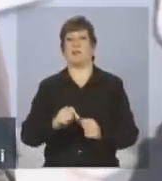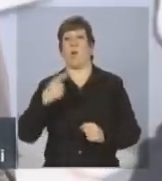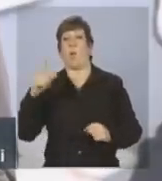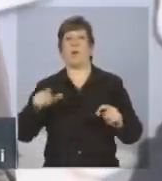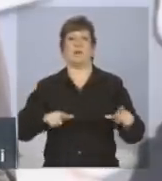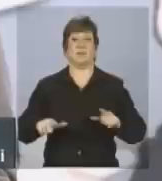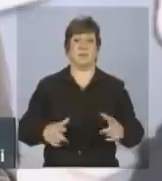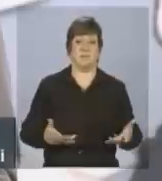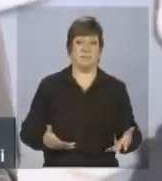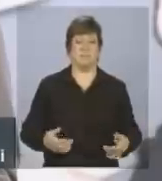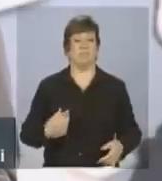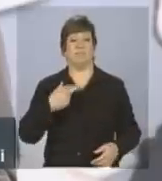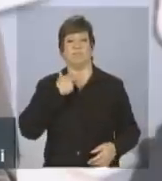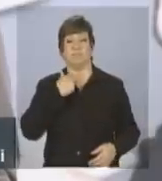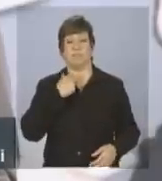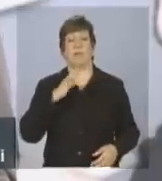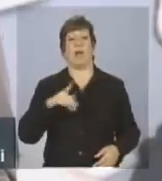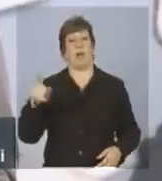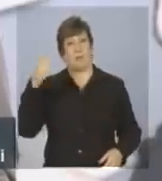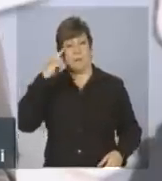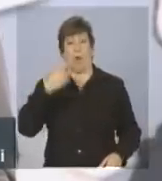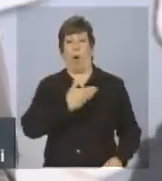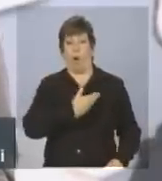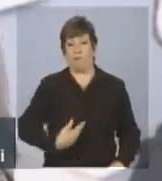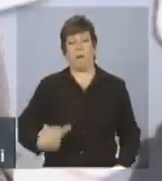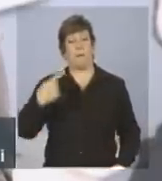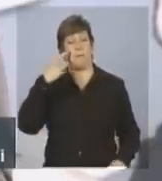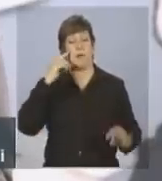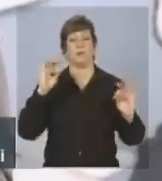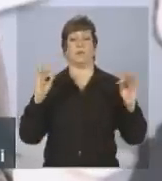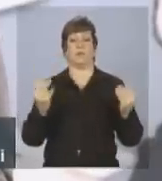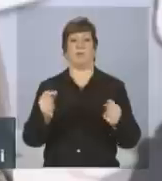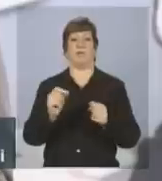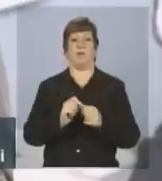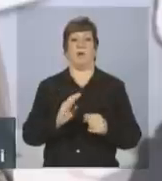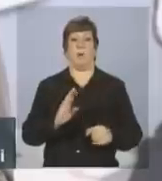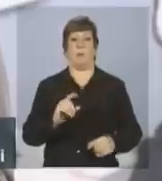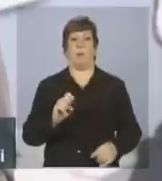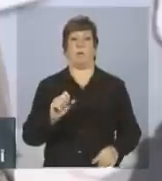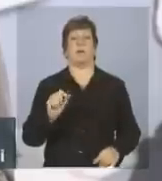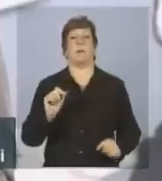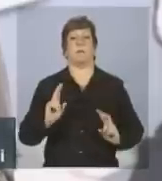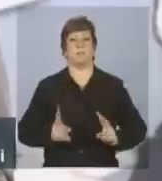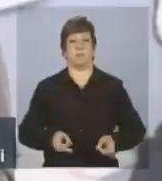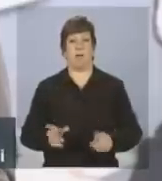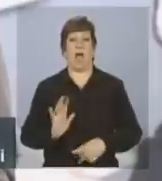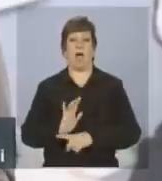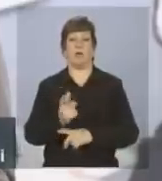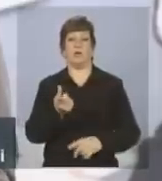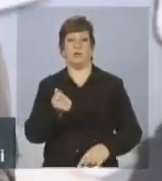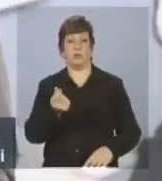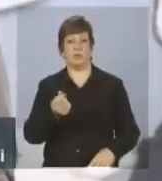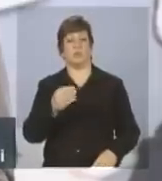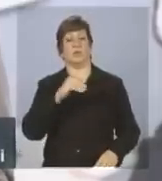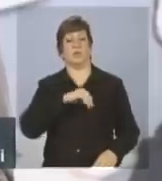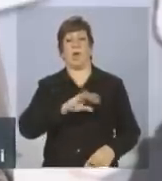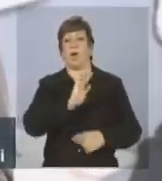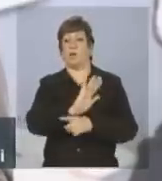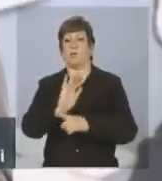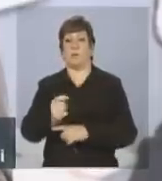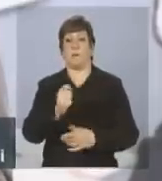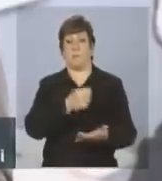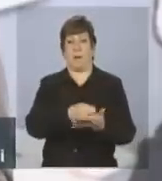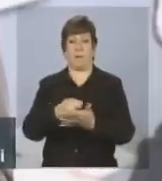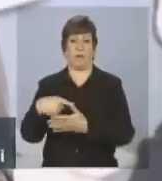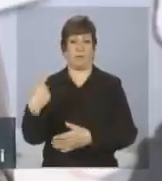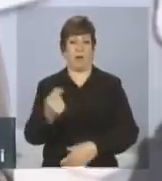o que eu não sabia era que o governo tinha pensado em tudo. Havia sido criada a Bolsa Permanência, que era uma ajuda de custo, destinada aos alunos que estudavam em